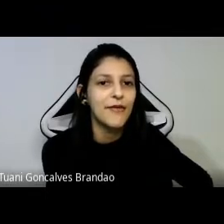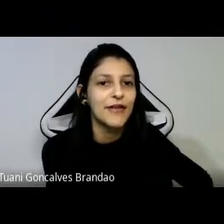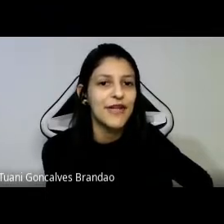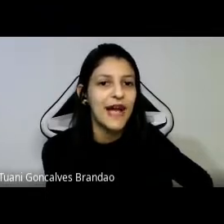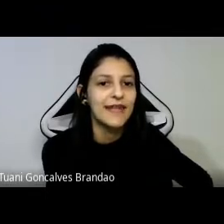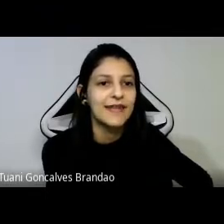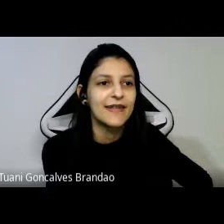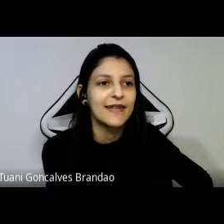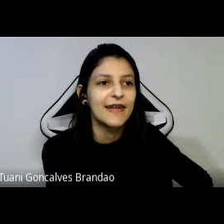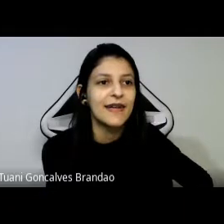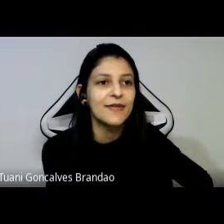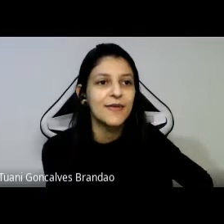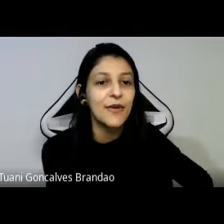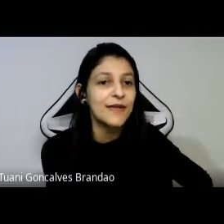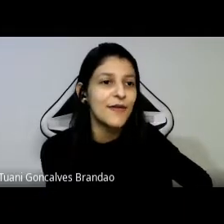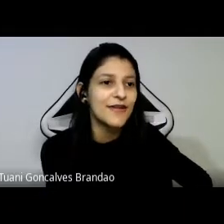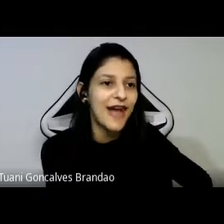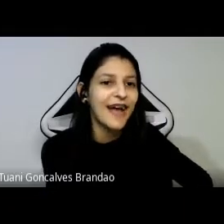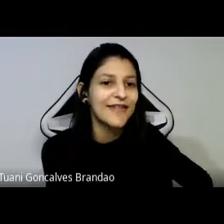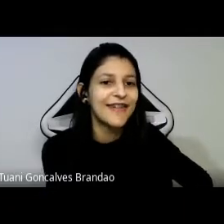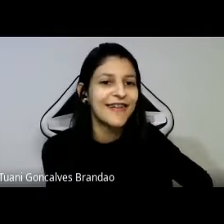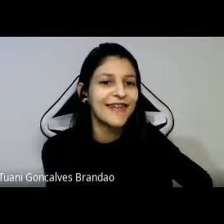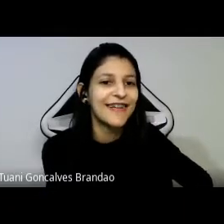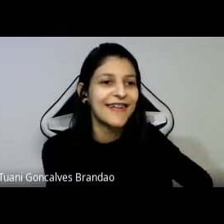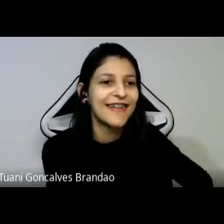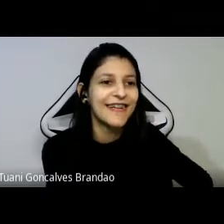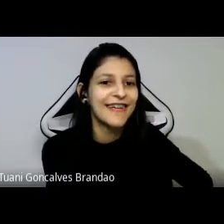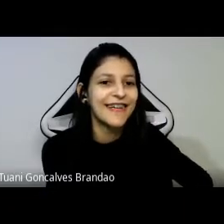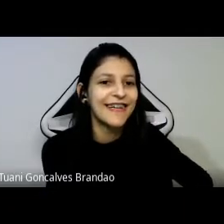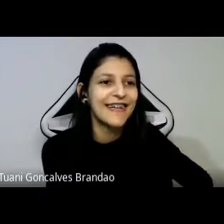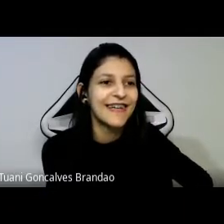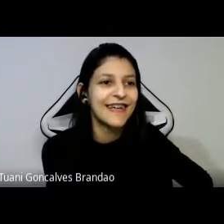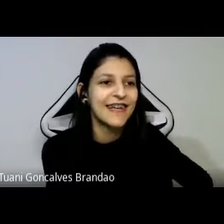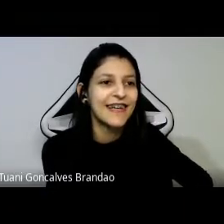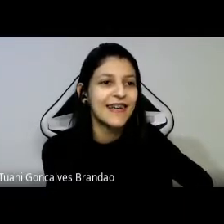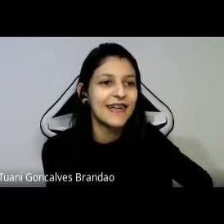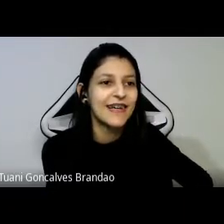a boca fechada, um sorriso fechado.